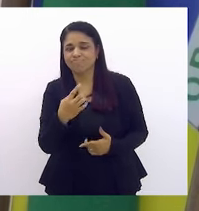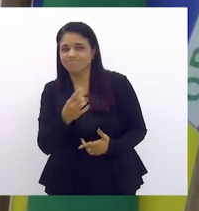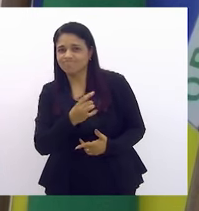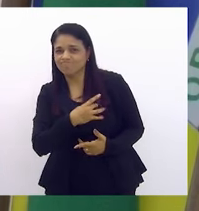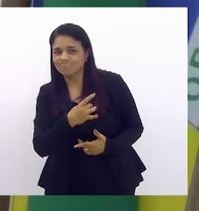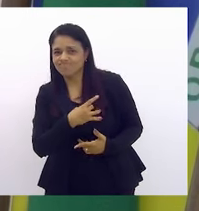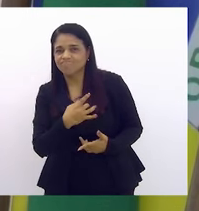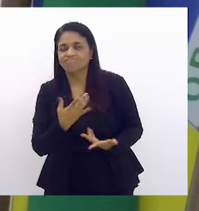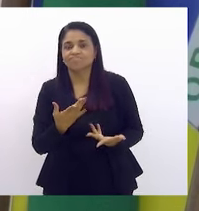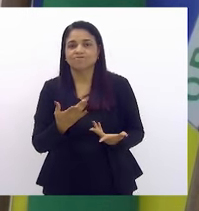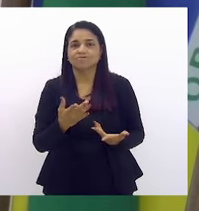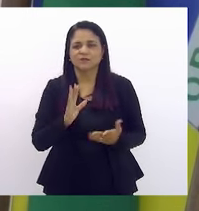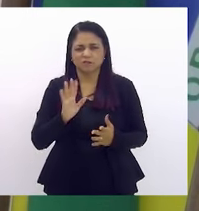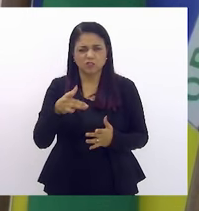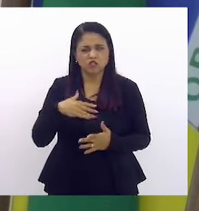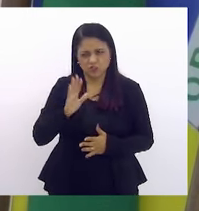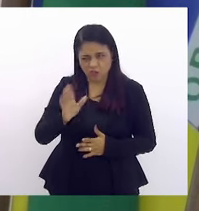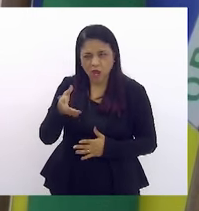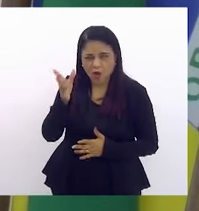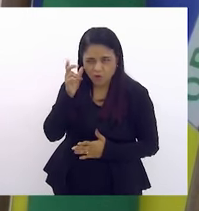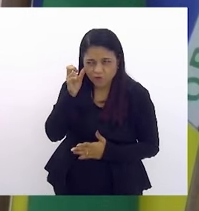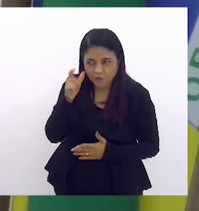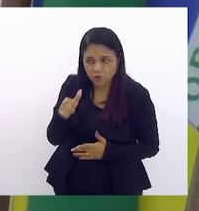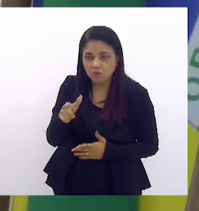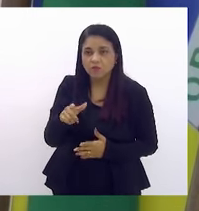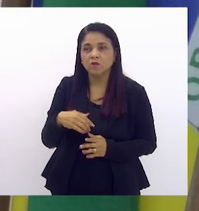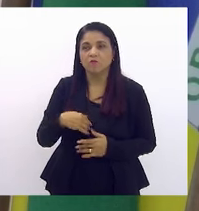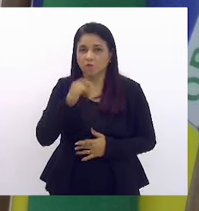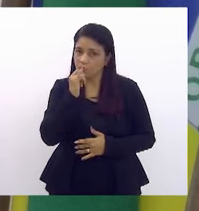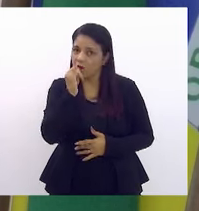já escutou, mas, né, vou colocar,